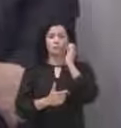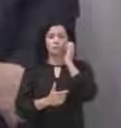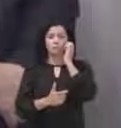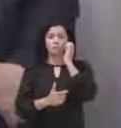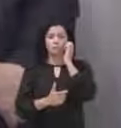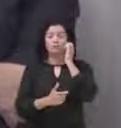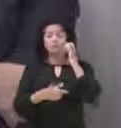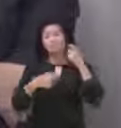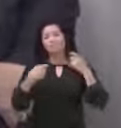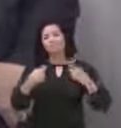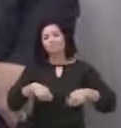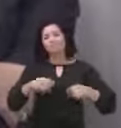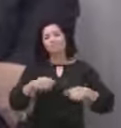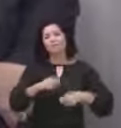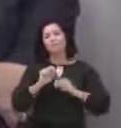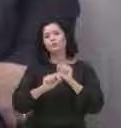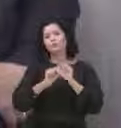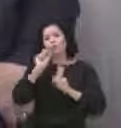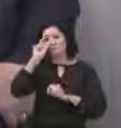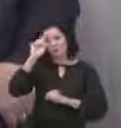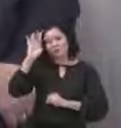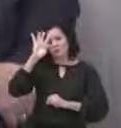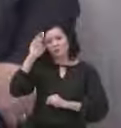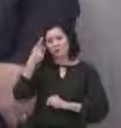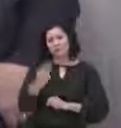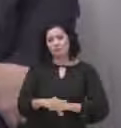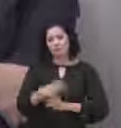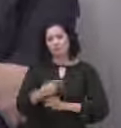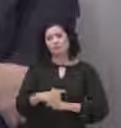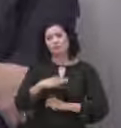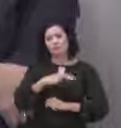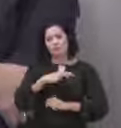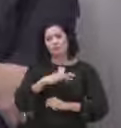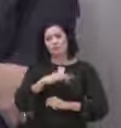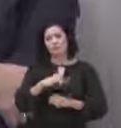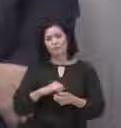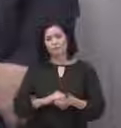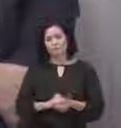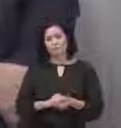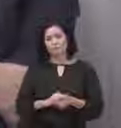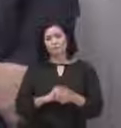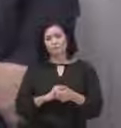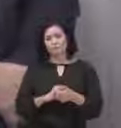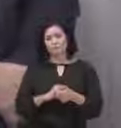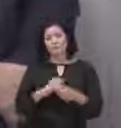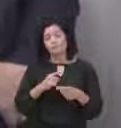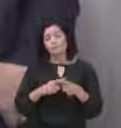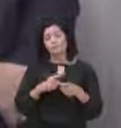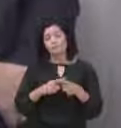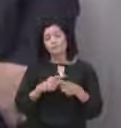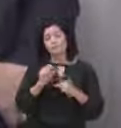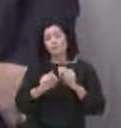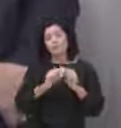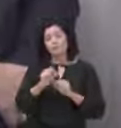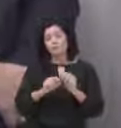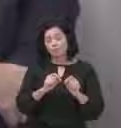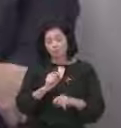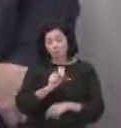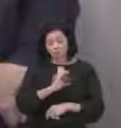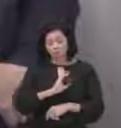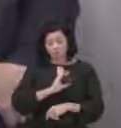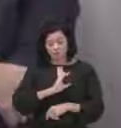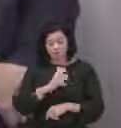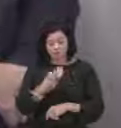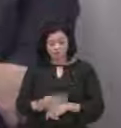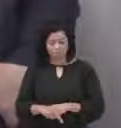a necessidade de uma reflexão dessa casa. Senão, nós deixamos de ser a casa do povo e